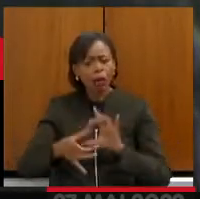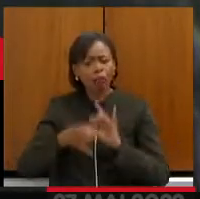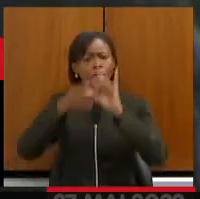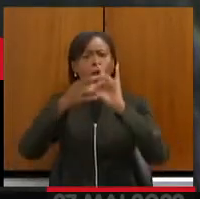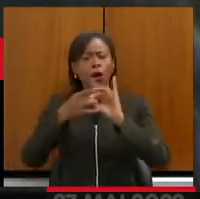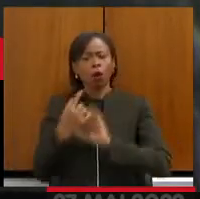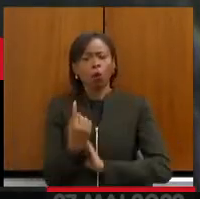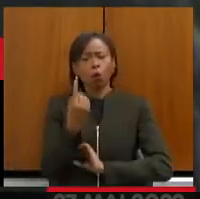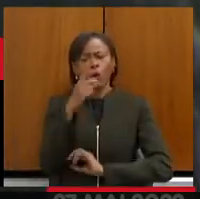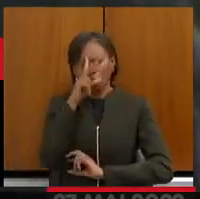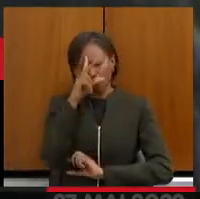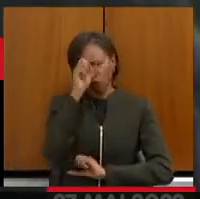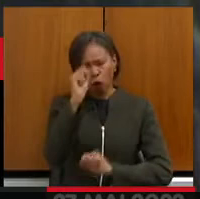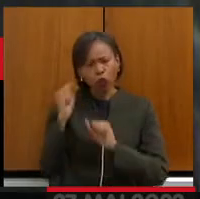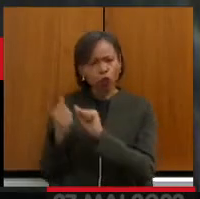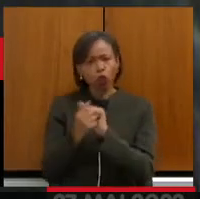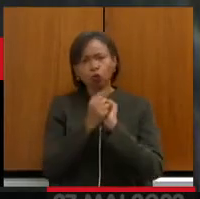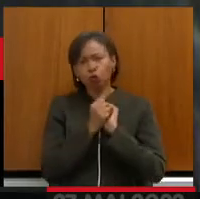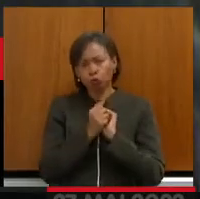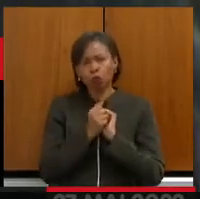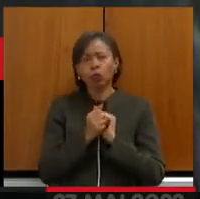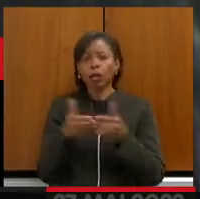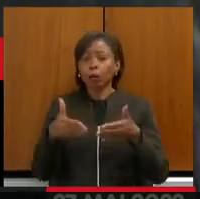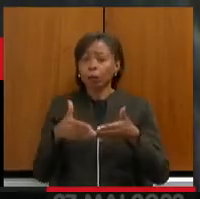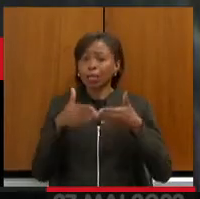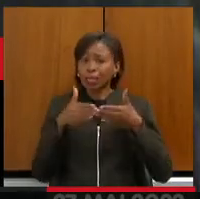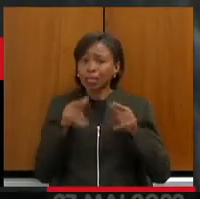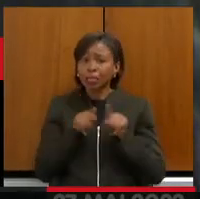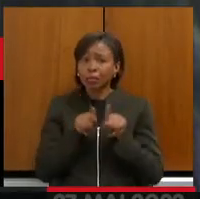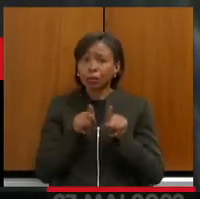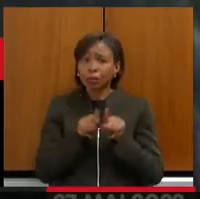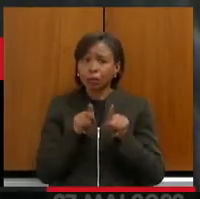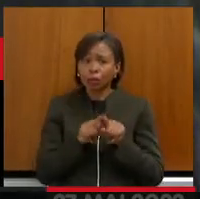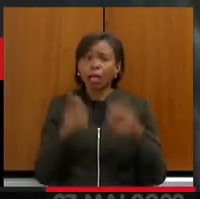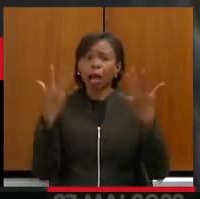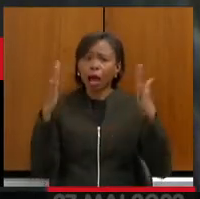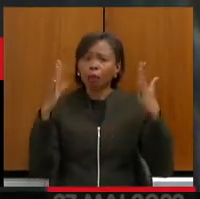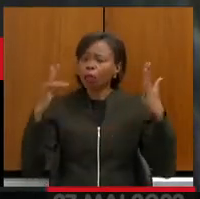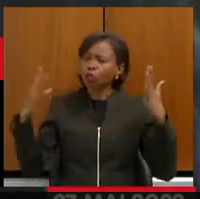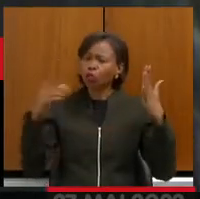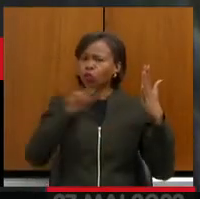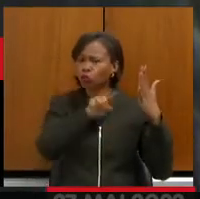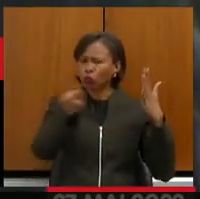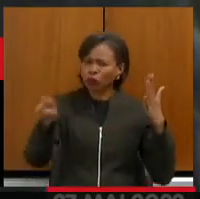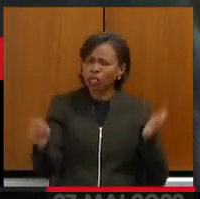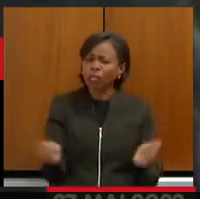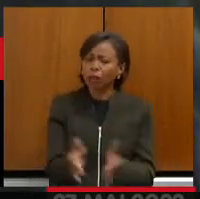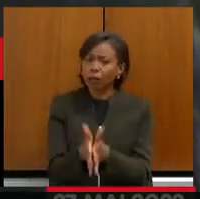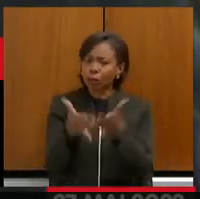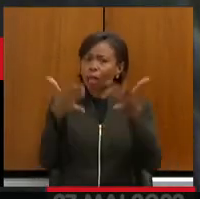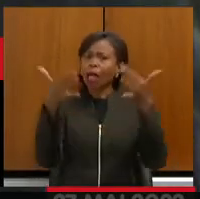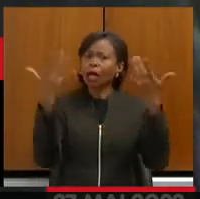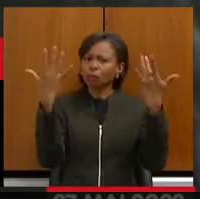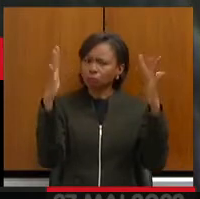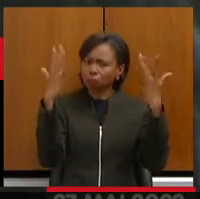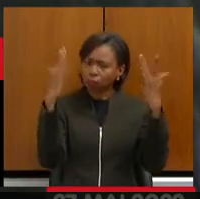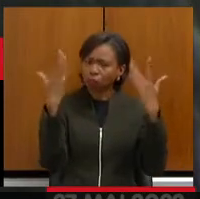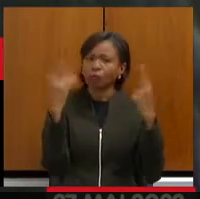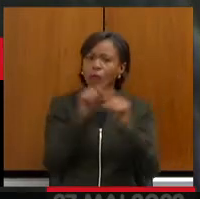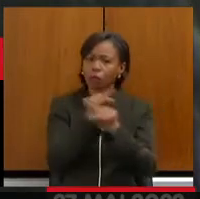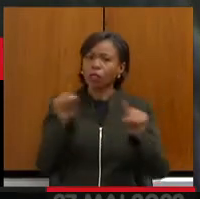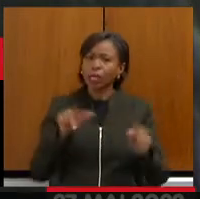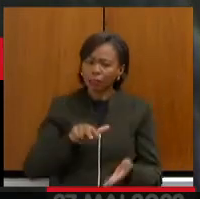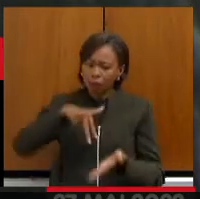um só momento como esse com mais uma licença carapau de todas estão aqui que vocês estão milagre que ela pode vocês você